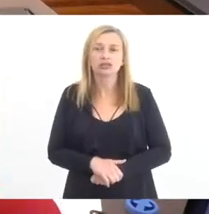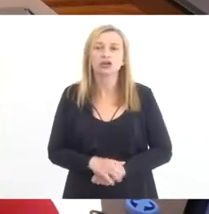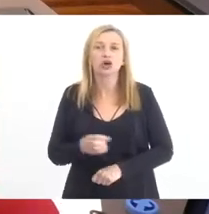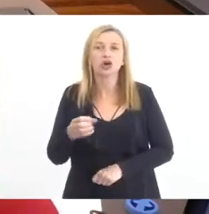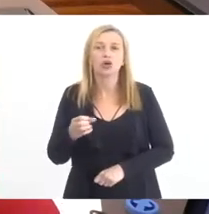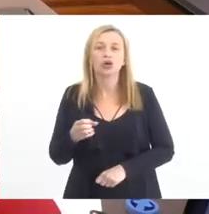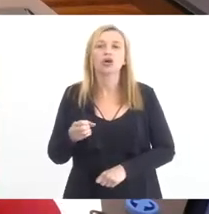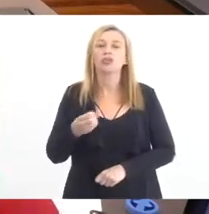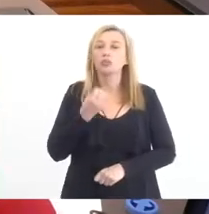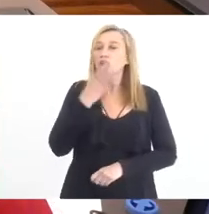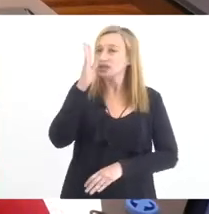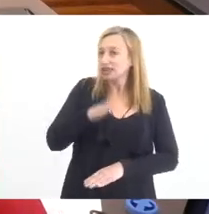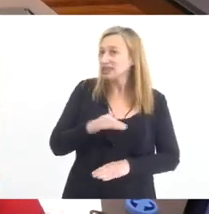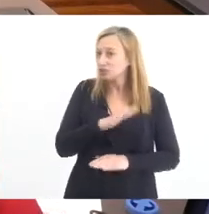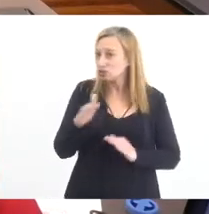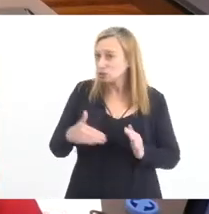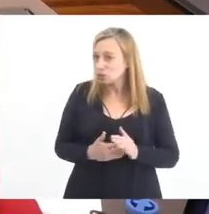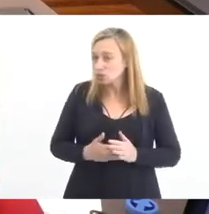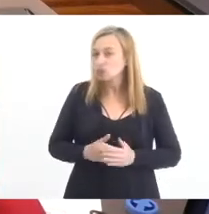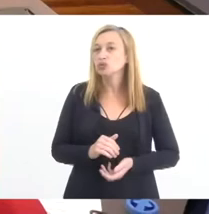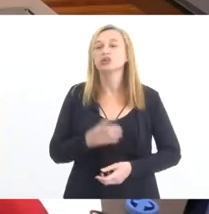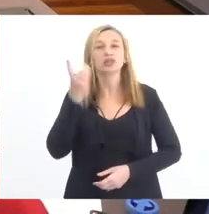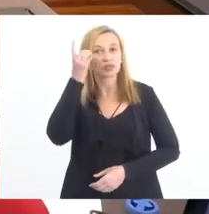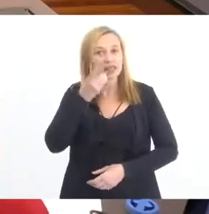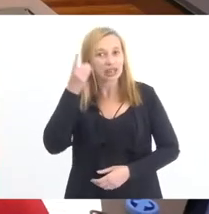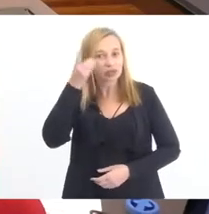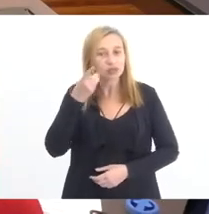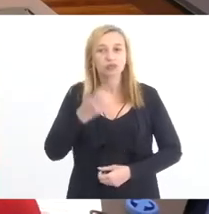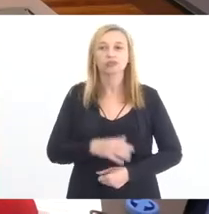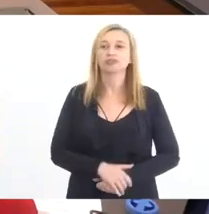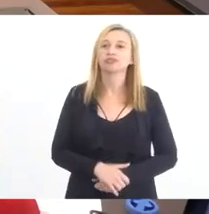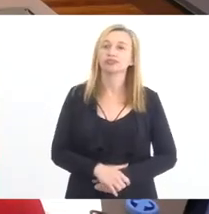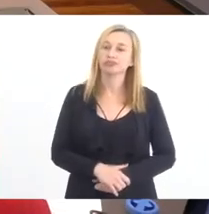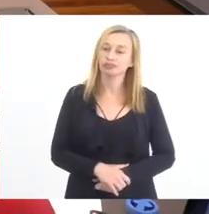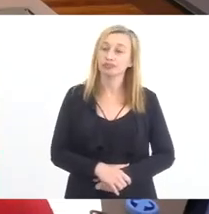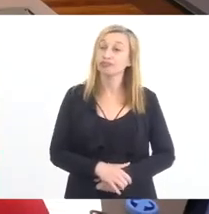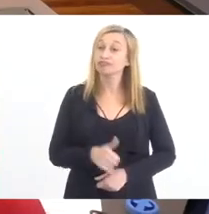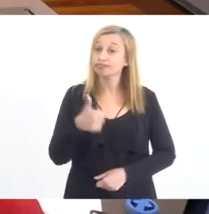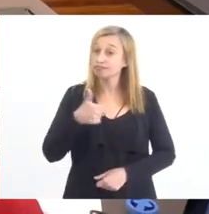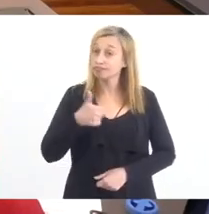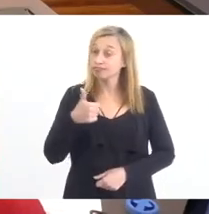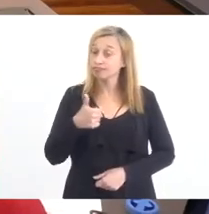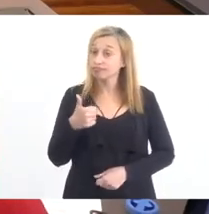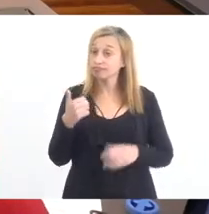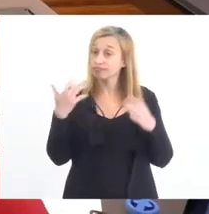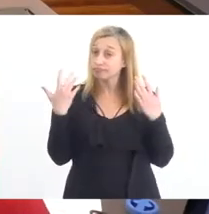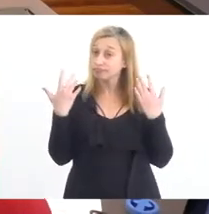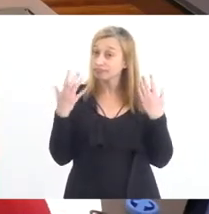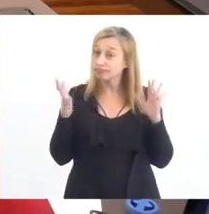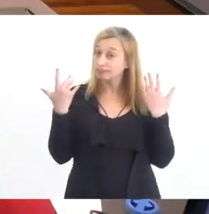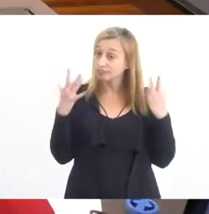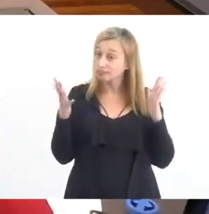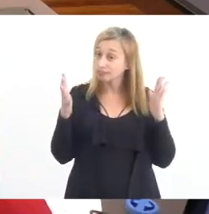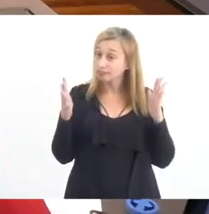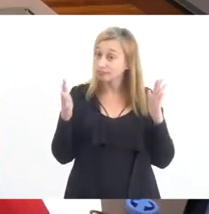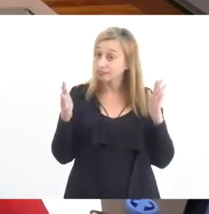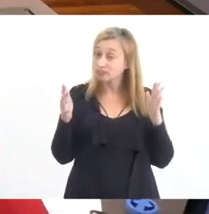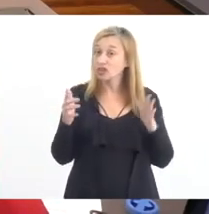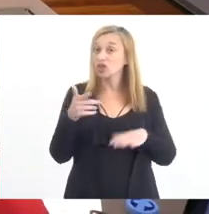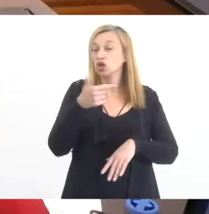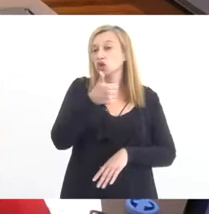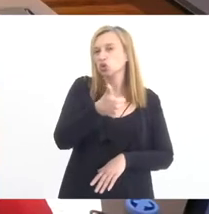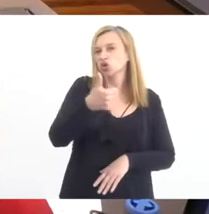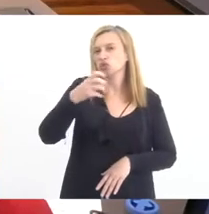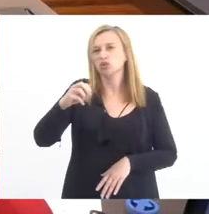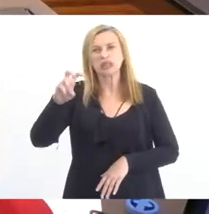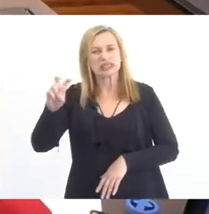Som. Boa tarde a todos. Boa tarde, deputados. Primeiro se comemorou. E não foi em 2005,